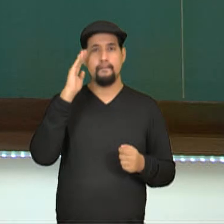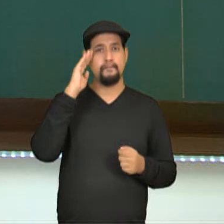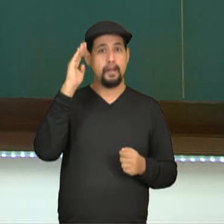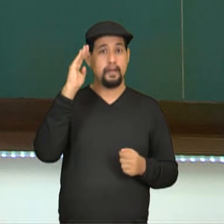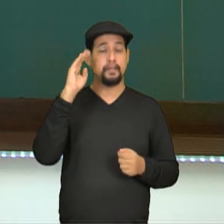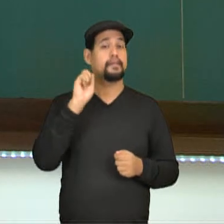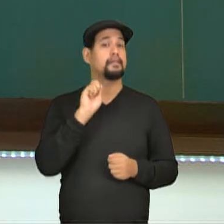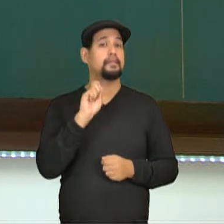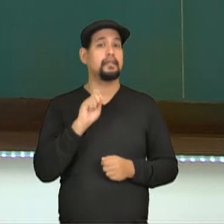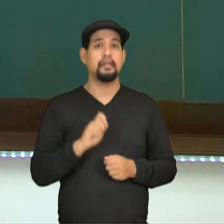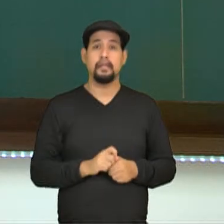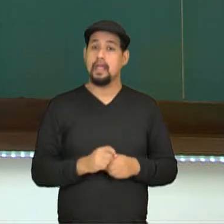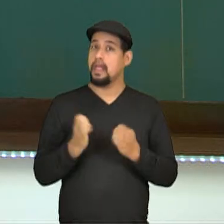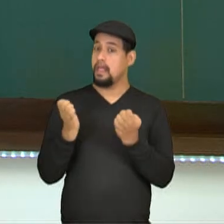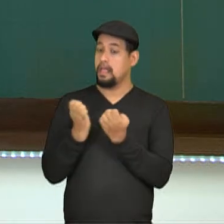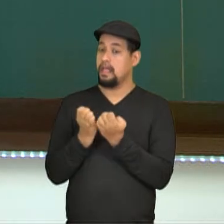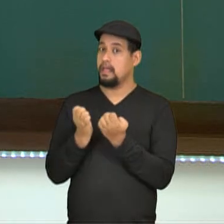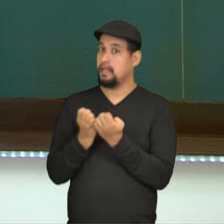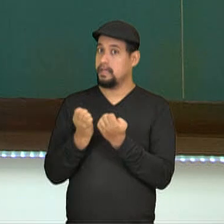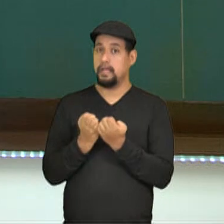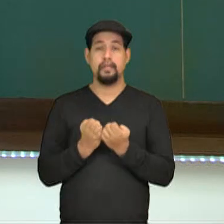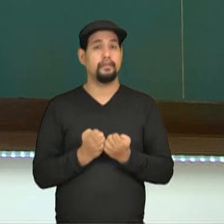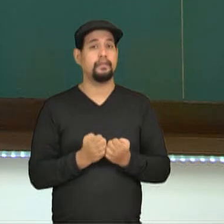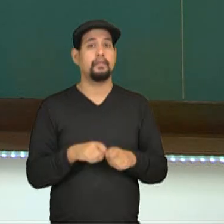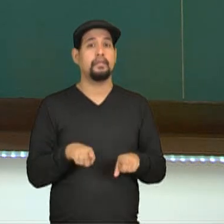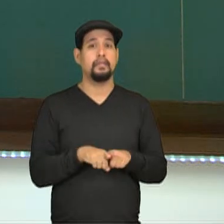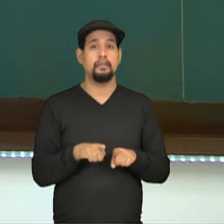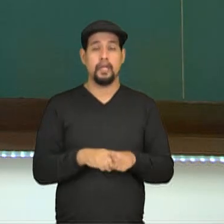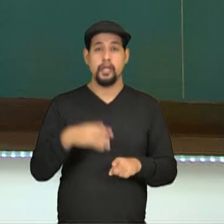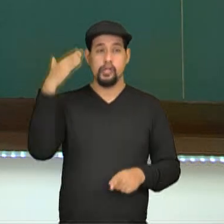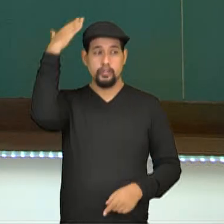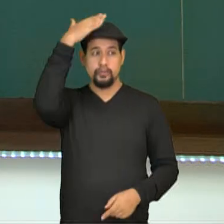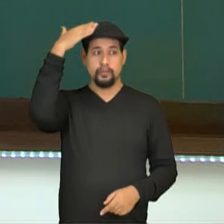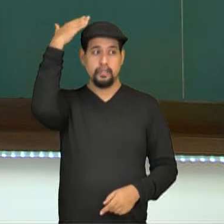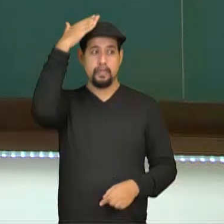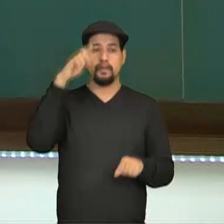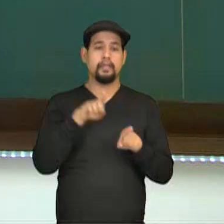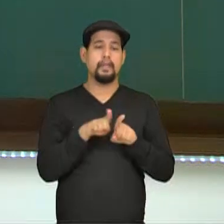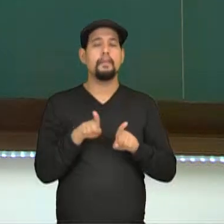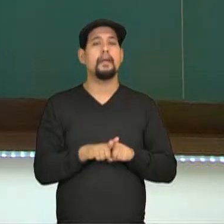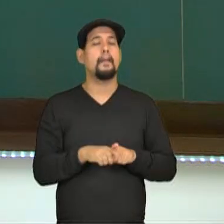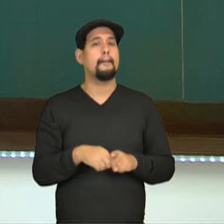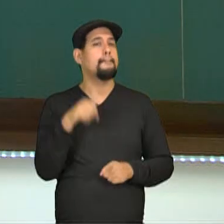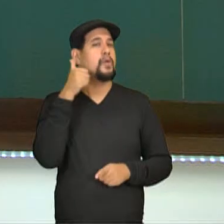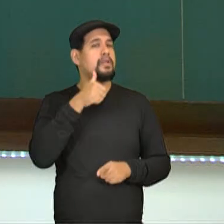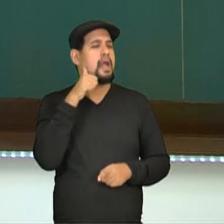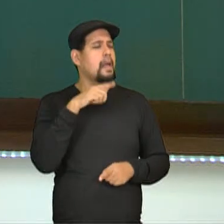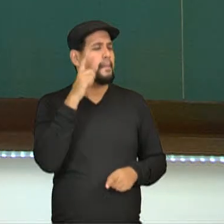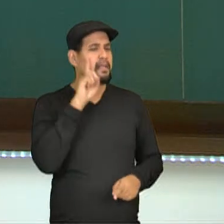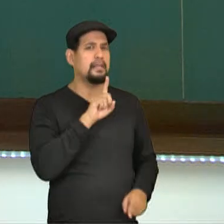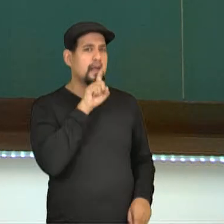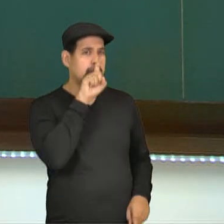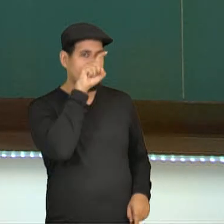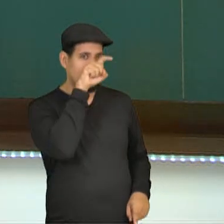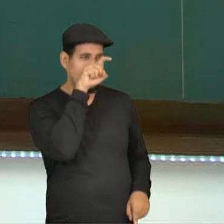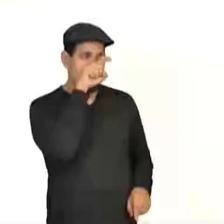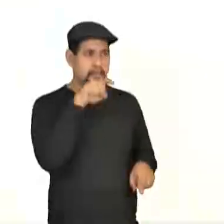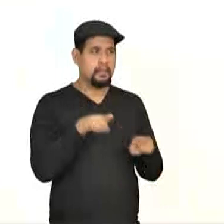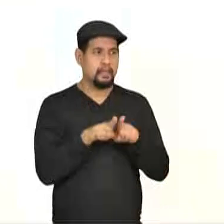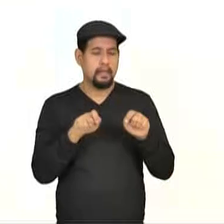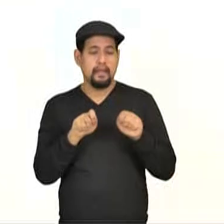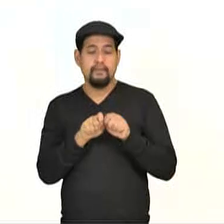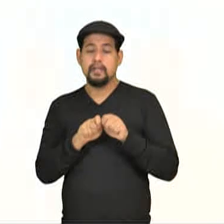principalmente protestantes, judeus e mulheres consideradas bruxas. Os tribunais foram instalados na